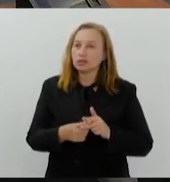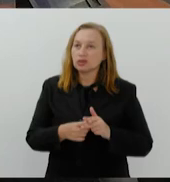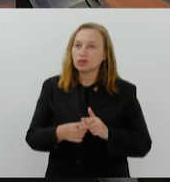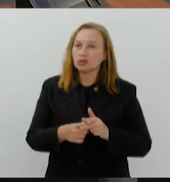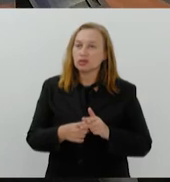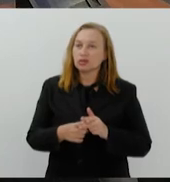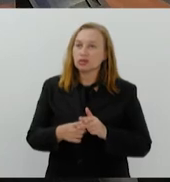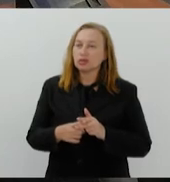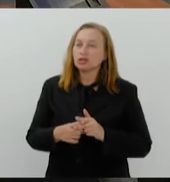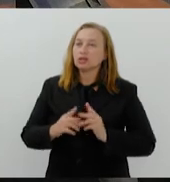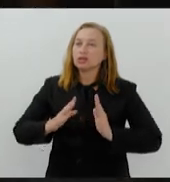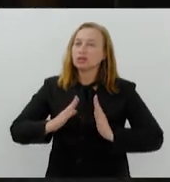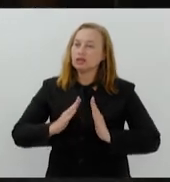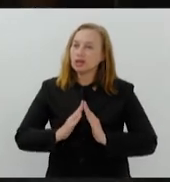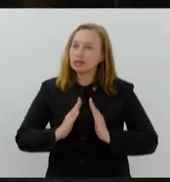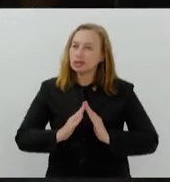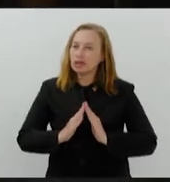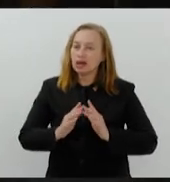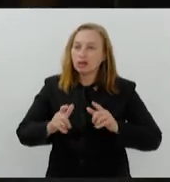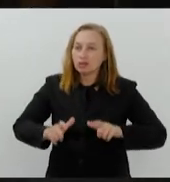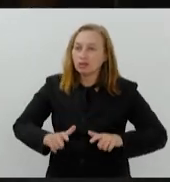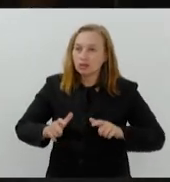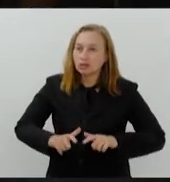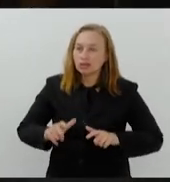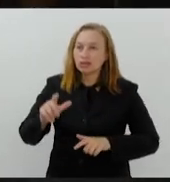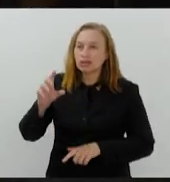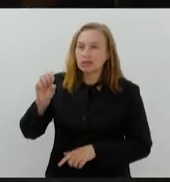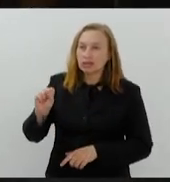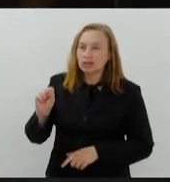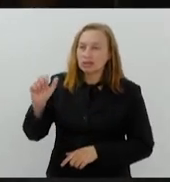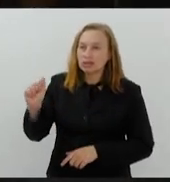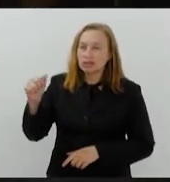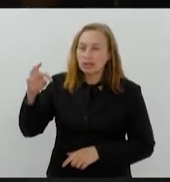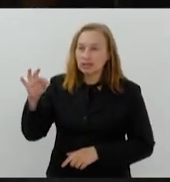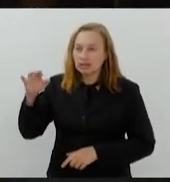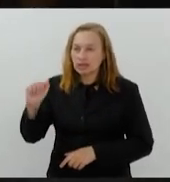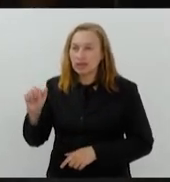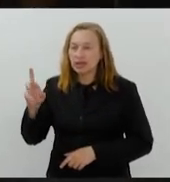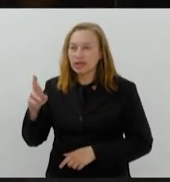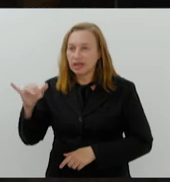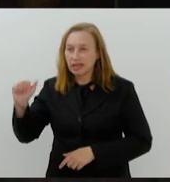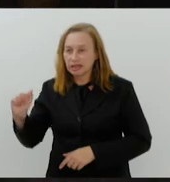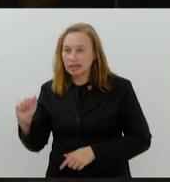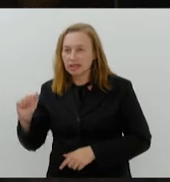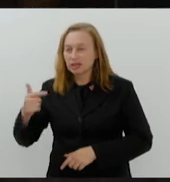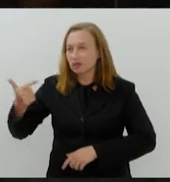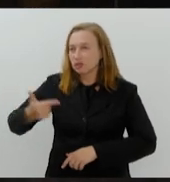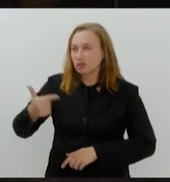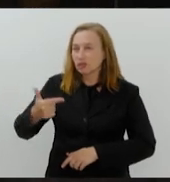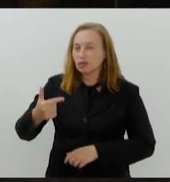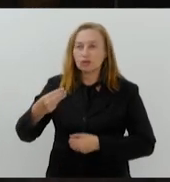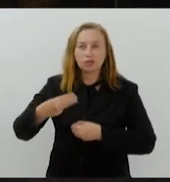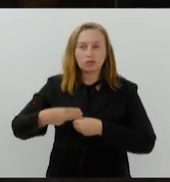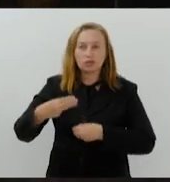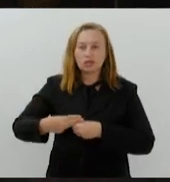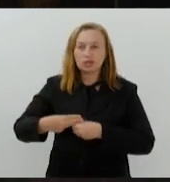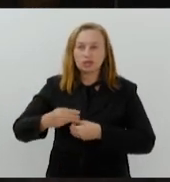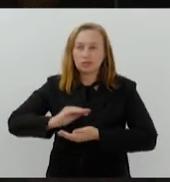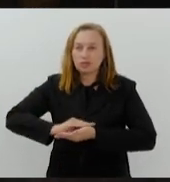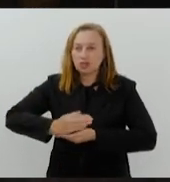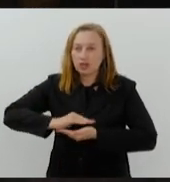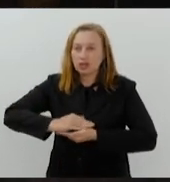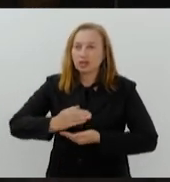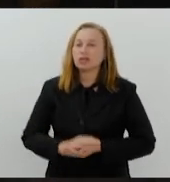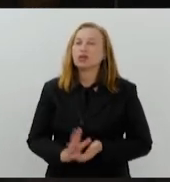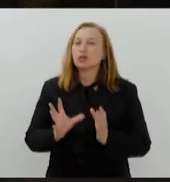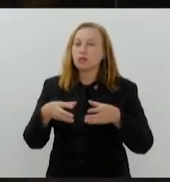dos imóveis localizados na área denominada Santa Rita 2, no bairro do Bracuí, do município de Angra dos Reis. Pareceres